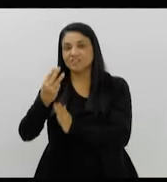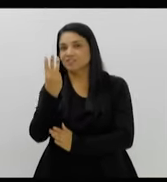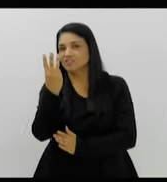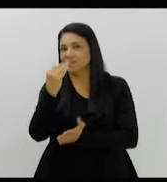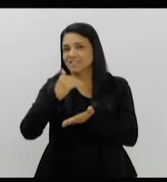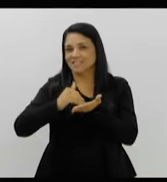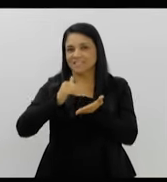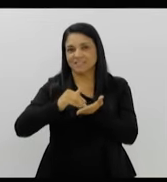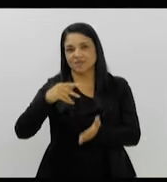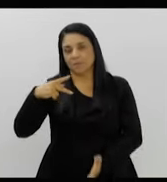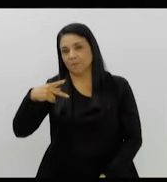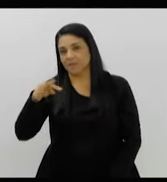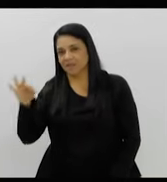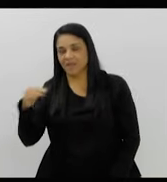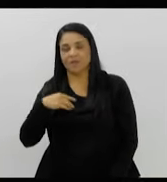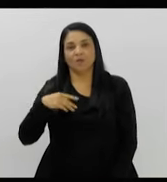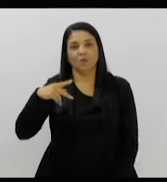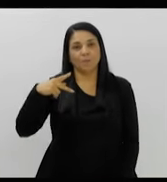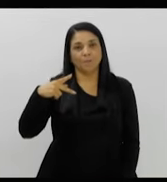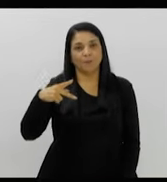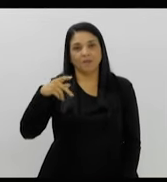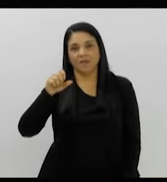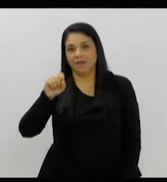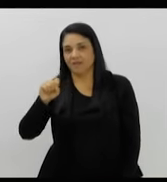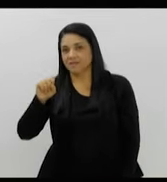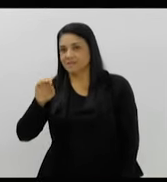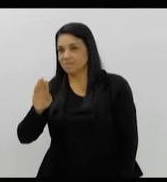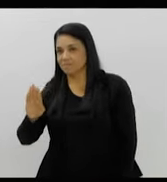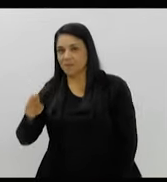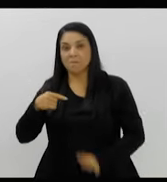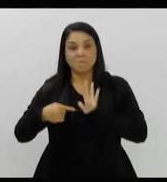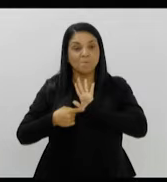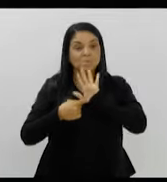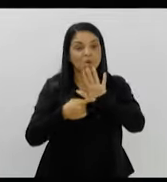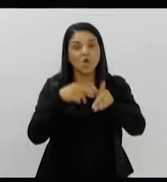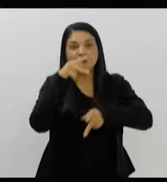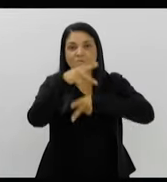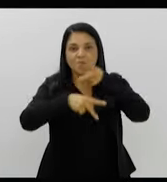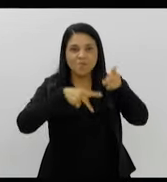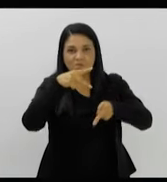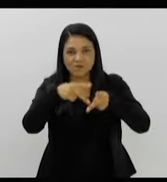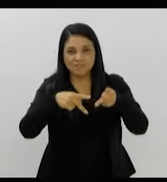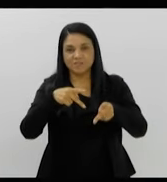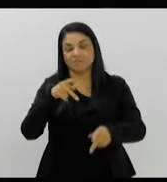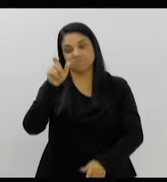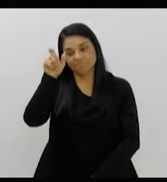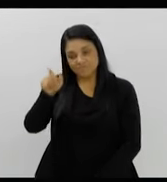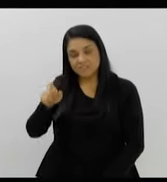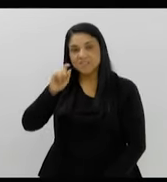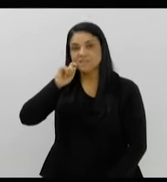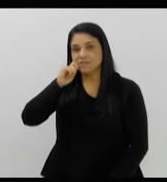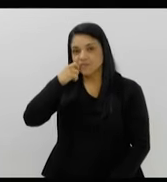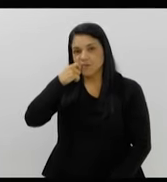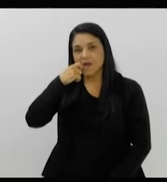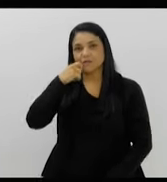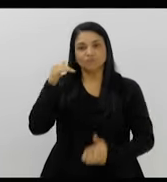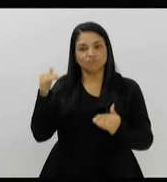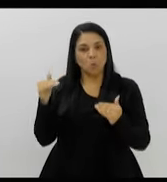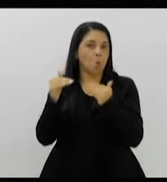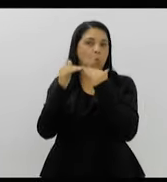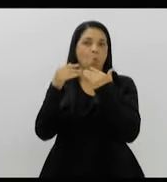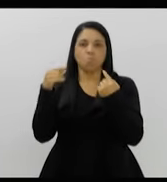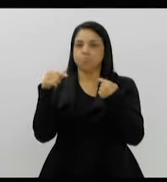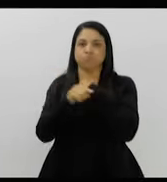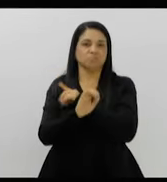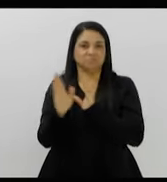retire o PSB mostre para a população que você Eduardo não compactua